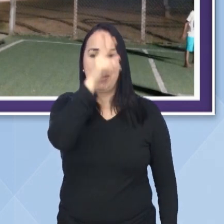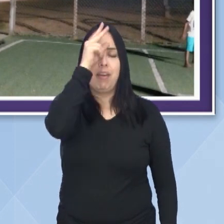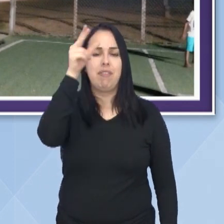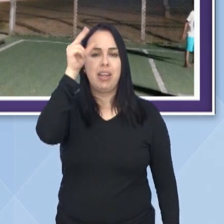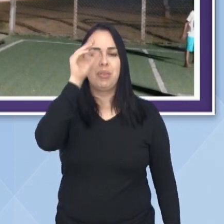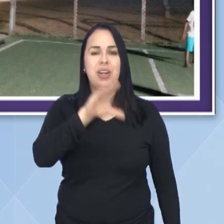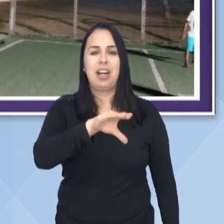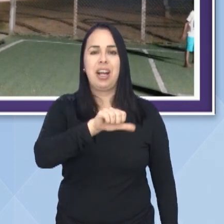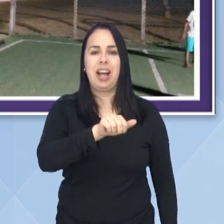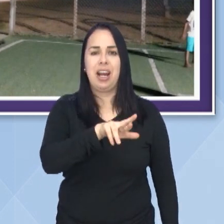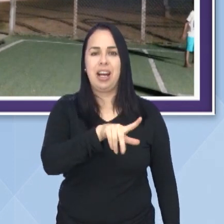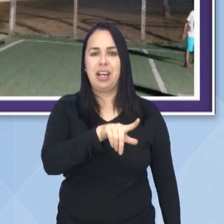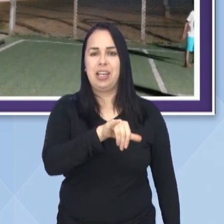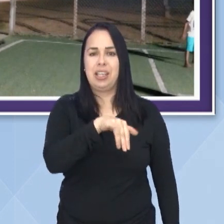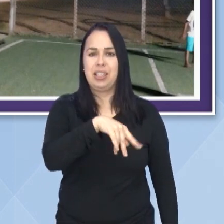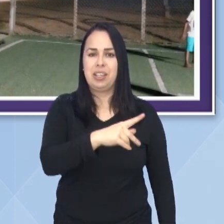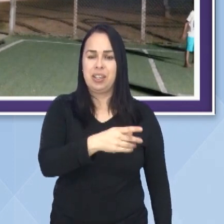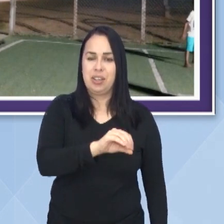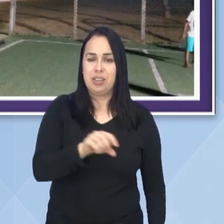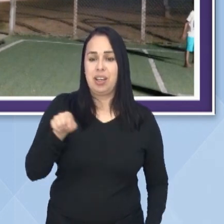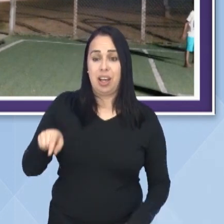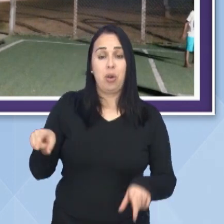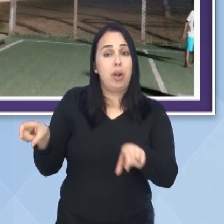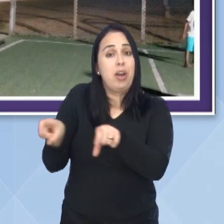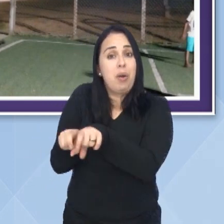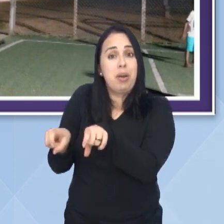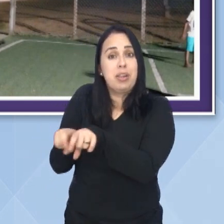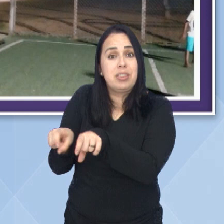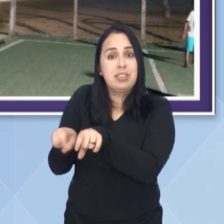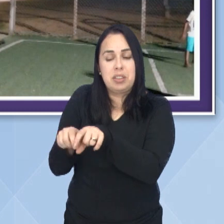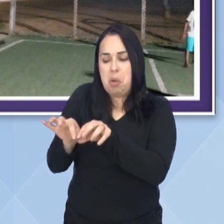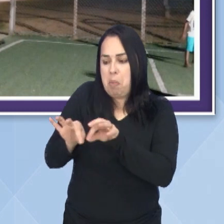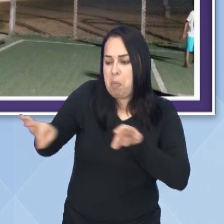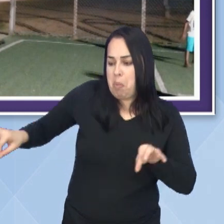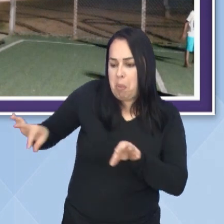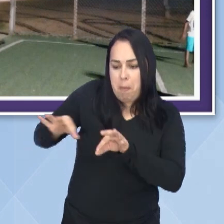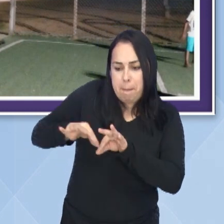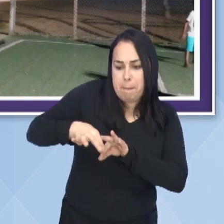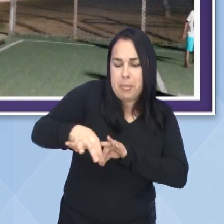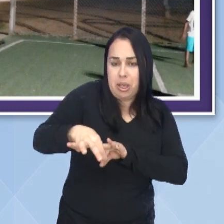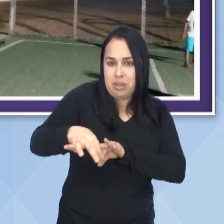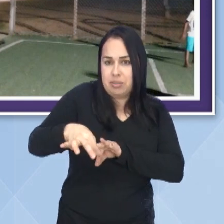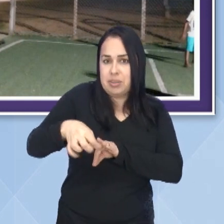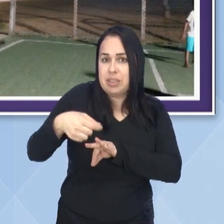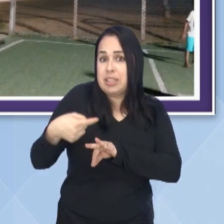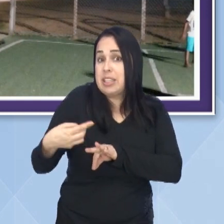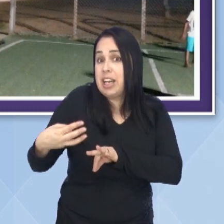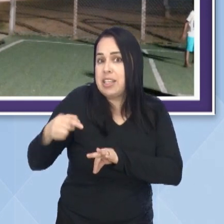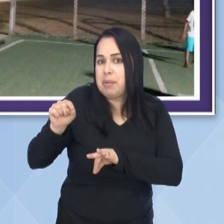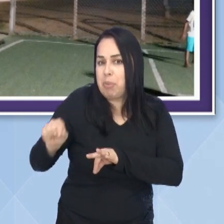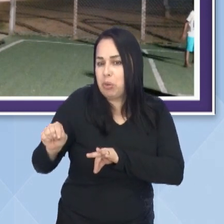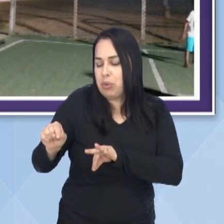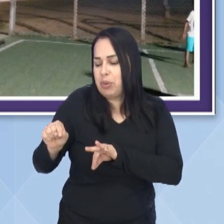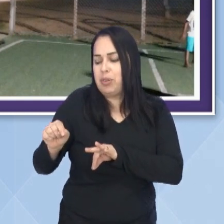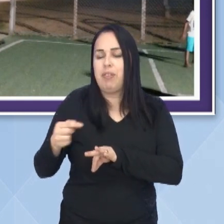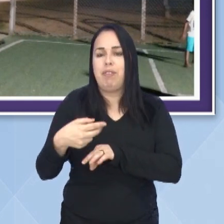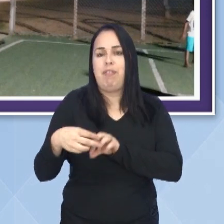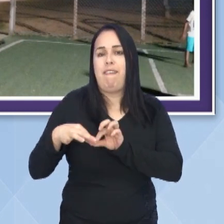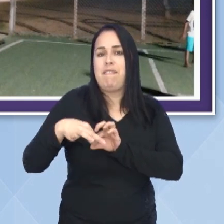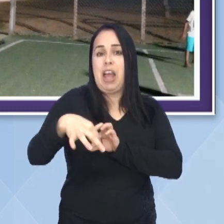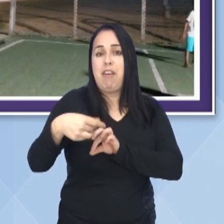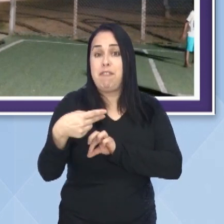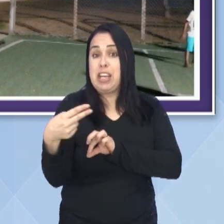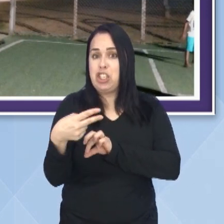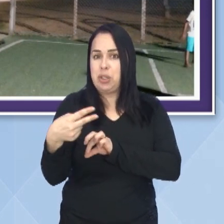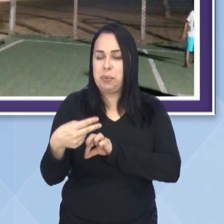espaço grande, fez uma quadra de 13 por 22. 13 por 22.